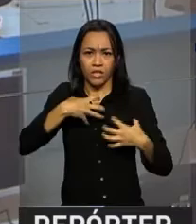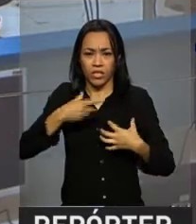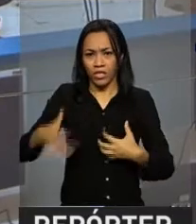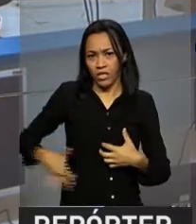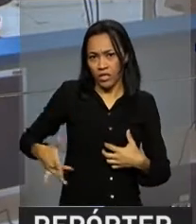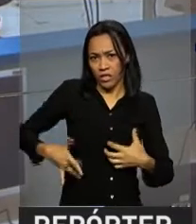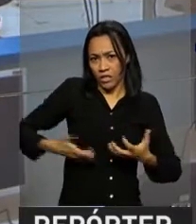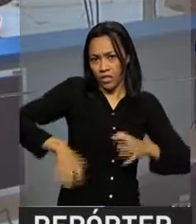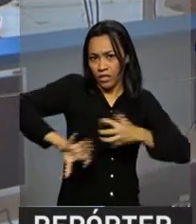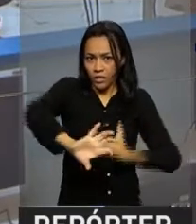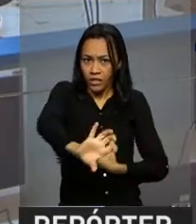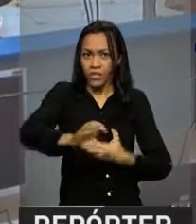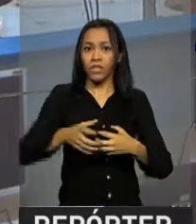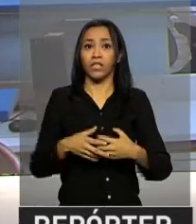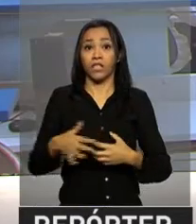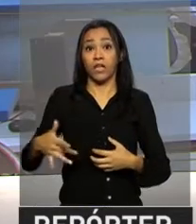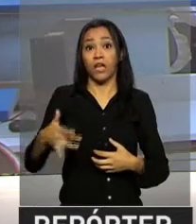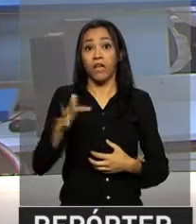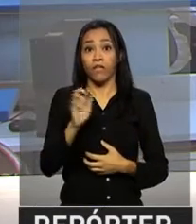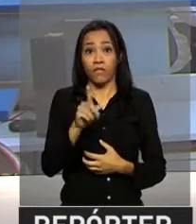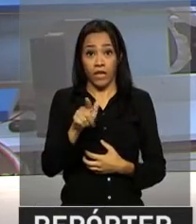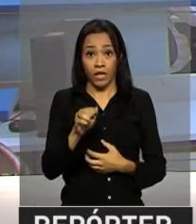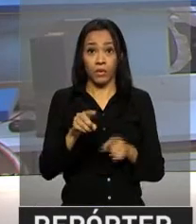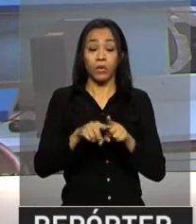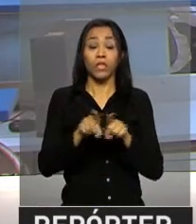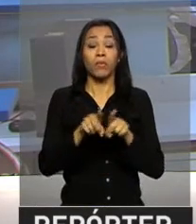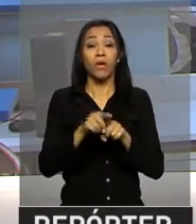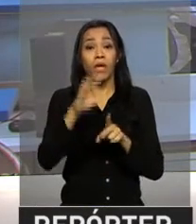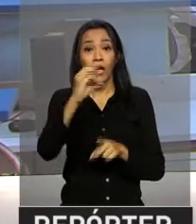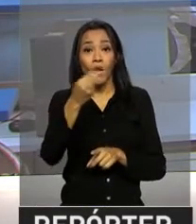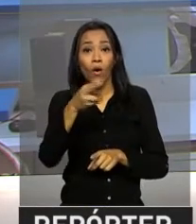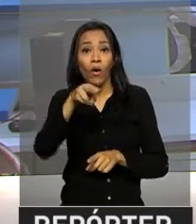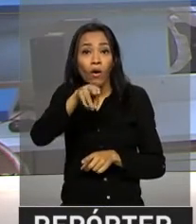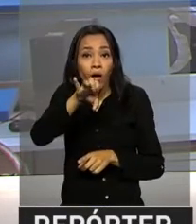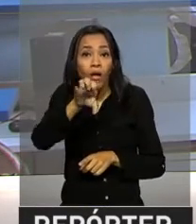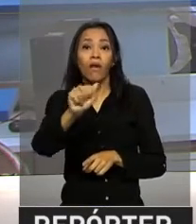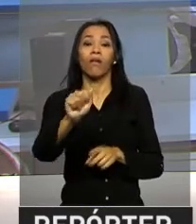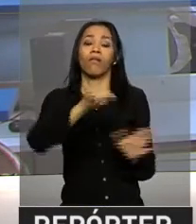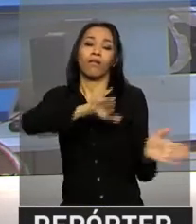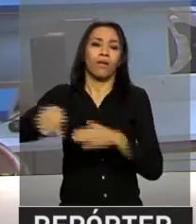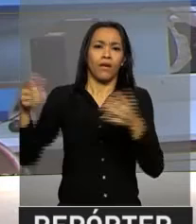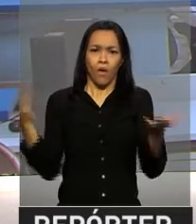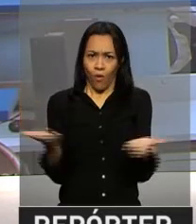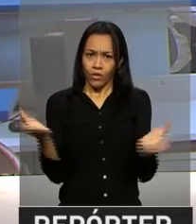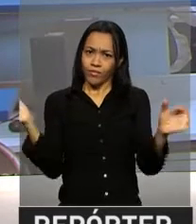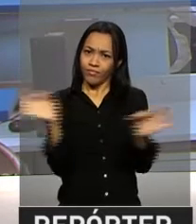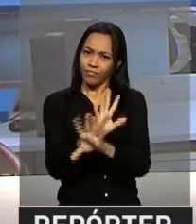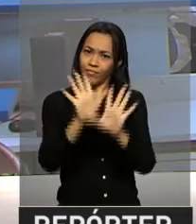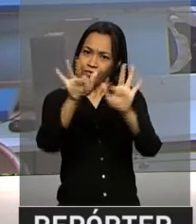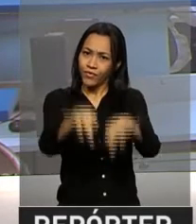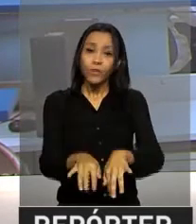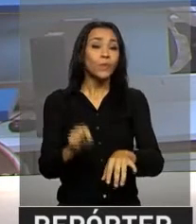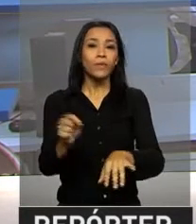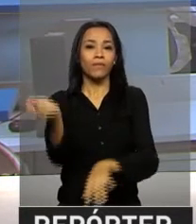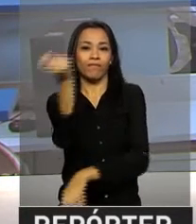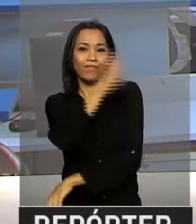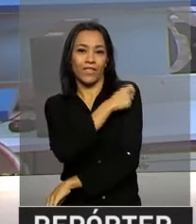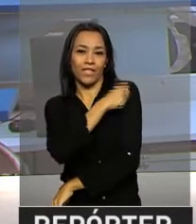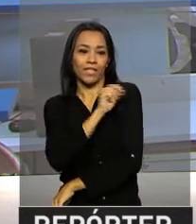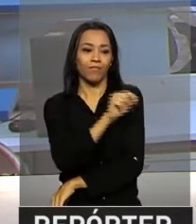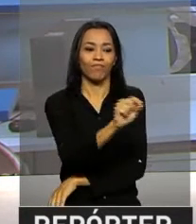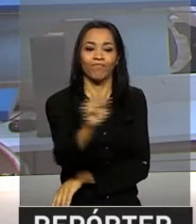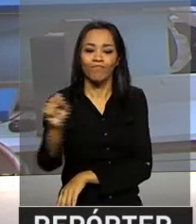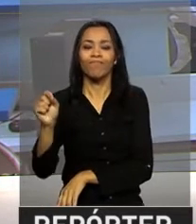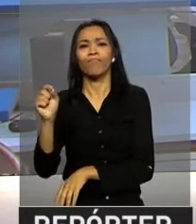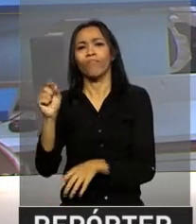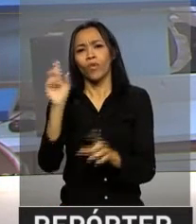de fígado e de córnea. E termina hoje a campanha de vacinação contra a gripe. A intenção é imunizar pelo